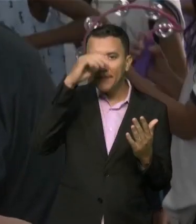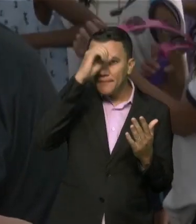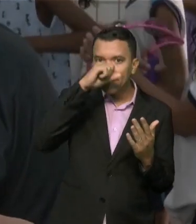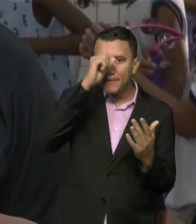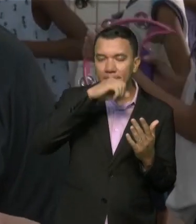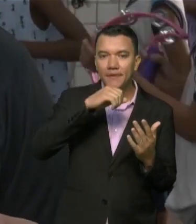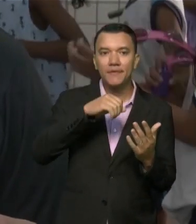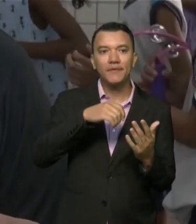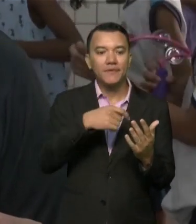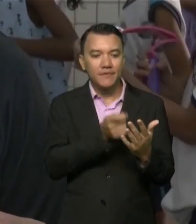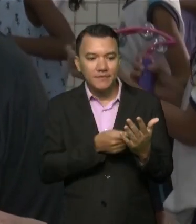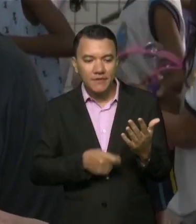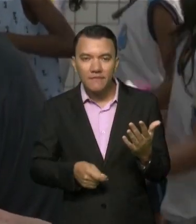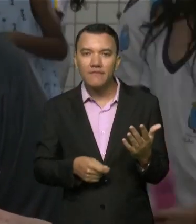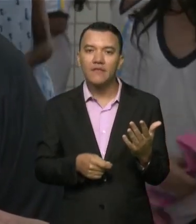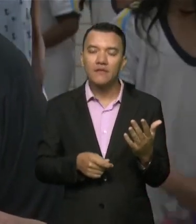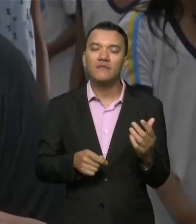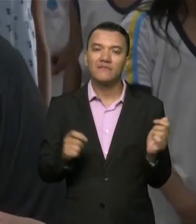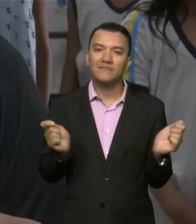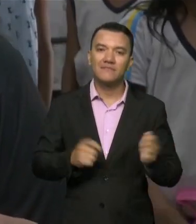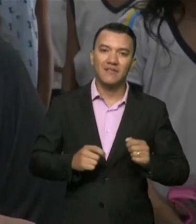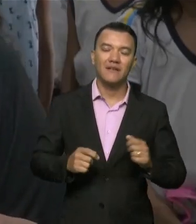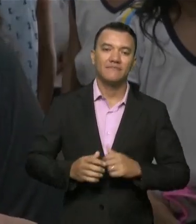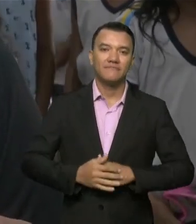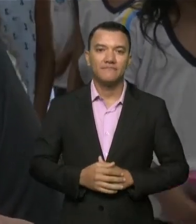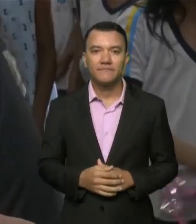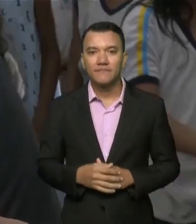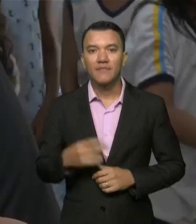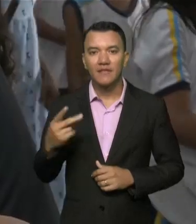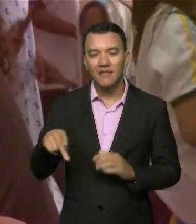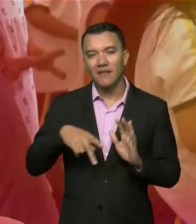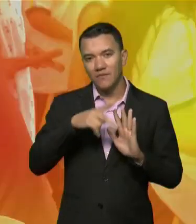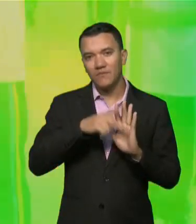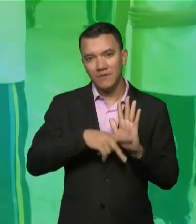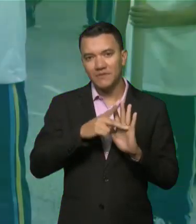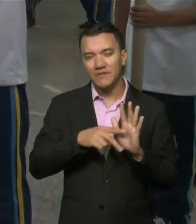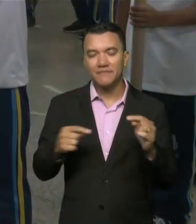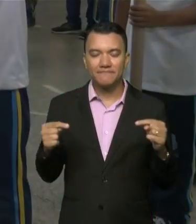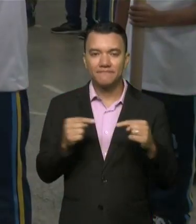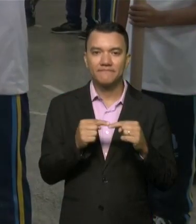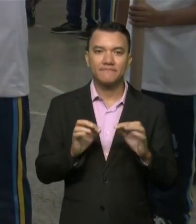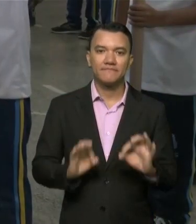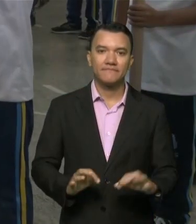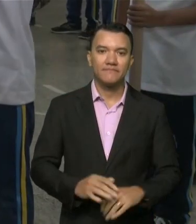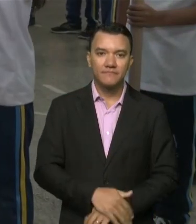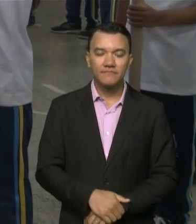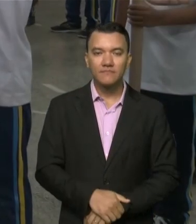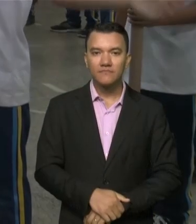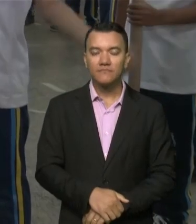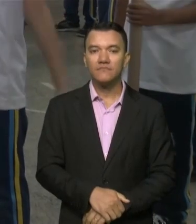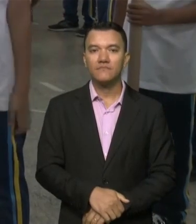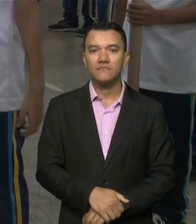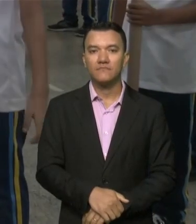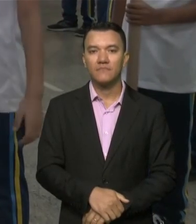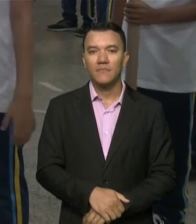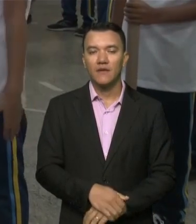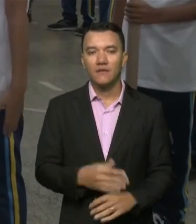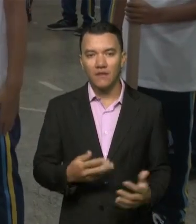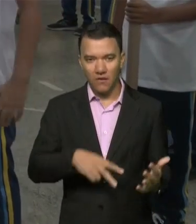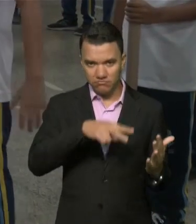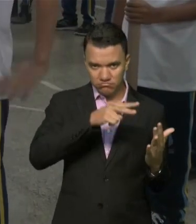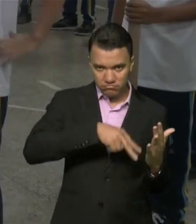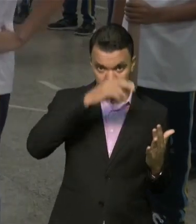é desenvolvido durante as atividades do projeto de alfabetização. Ao transformar a alfabetização em uma